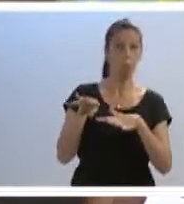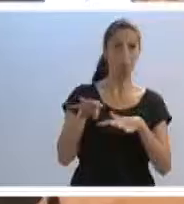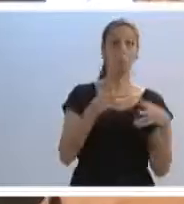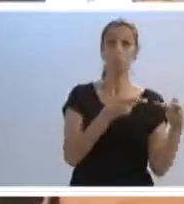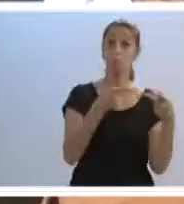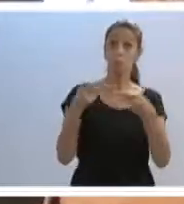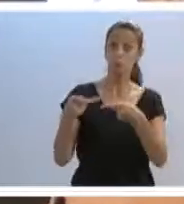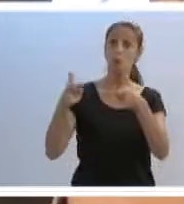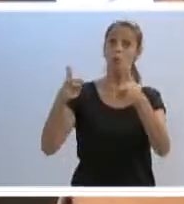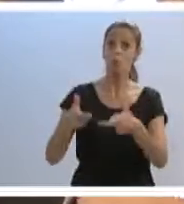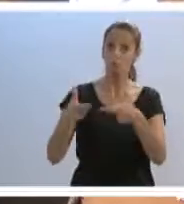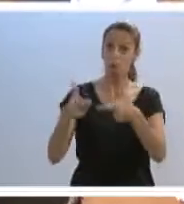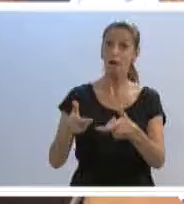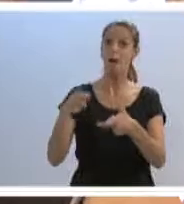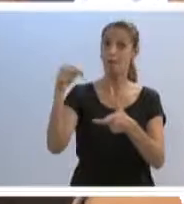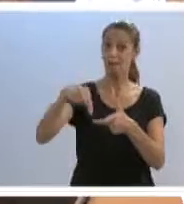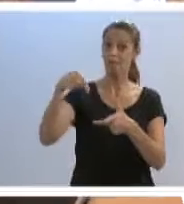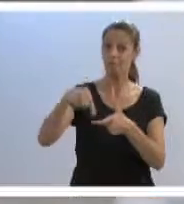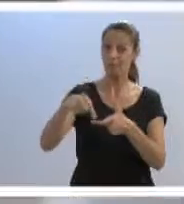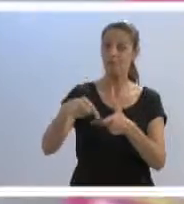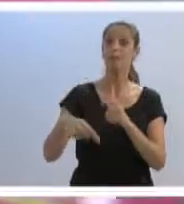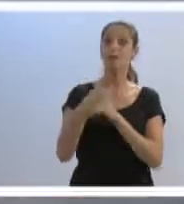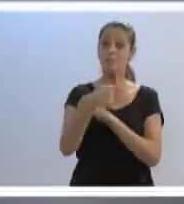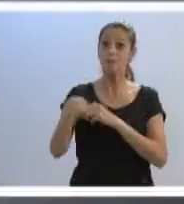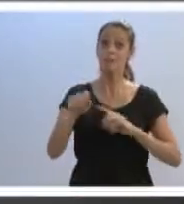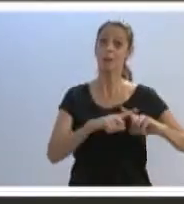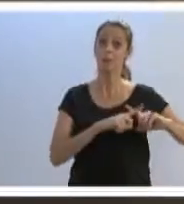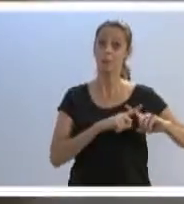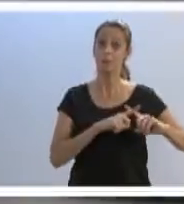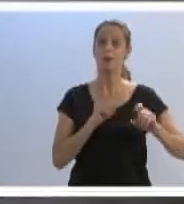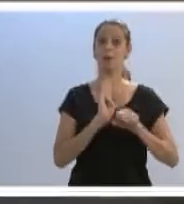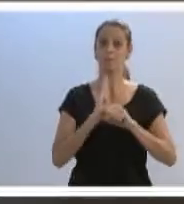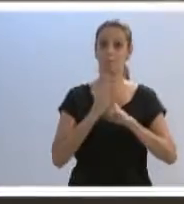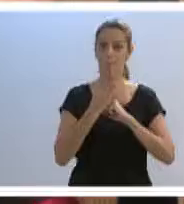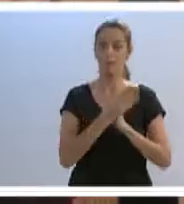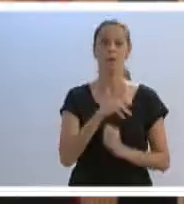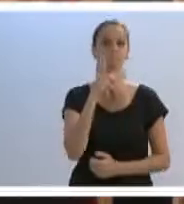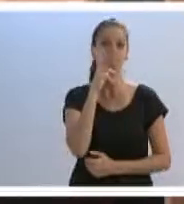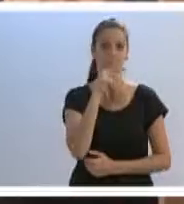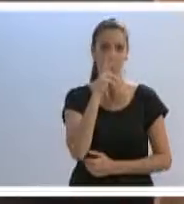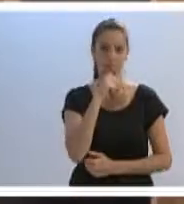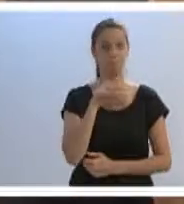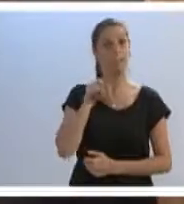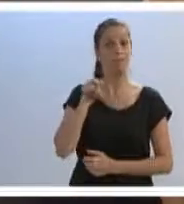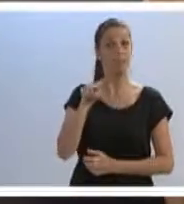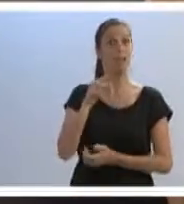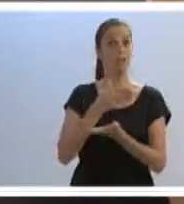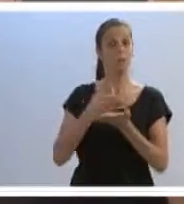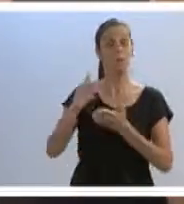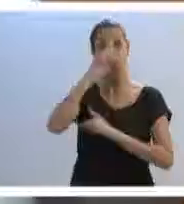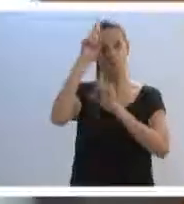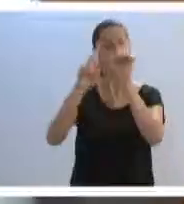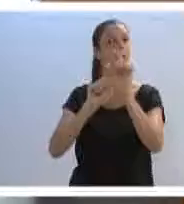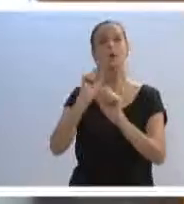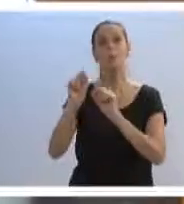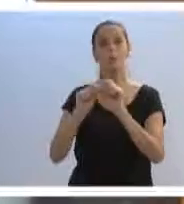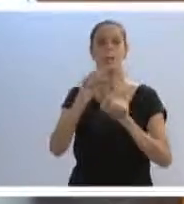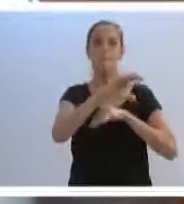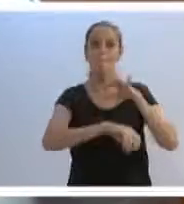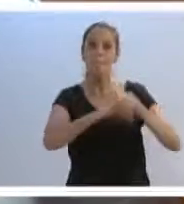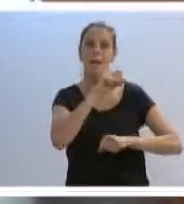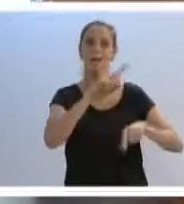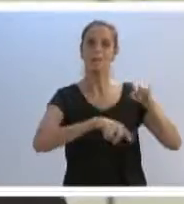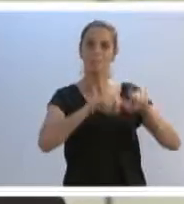das unidades do estabelecimento na Associação da Hering, no bairro Água Verde. Uma das iniciativas é o reaproveitamento do